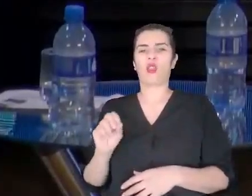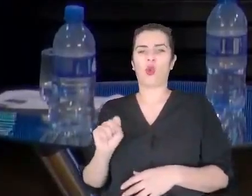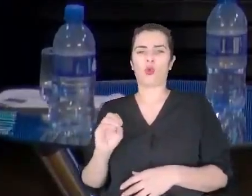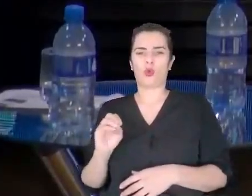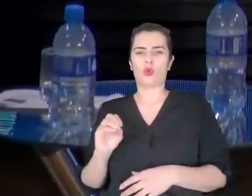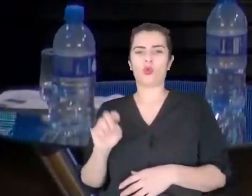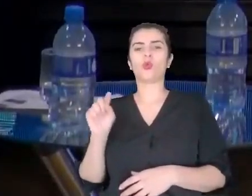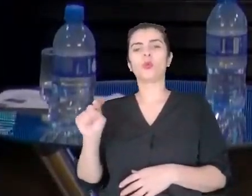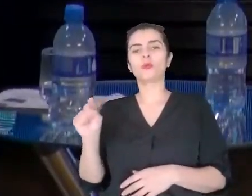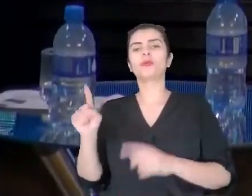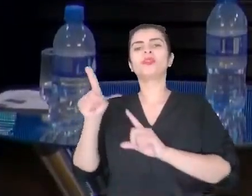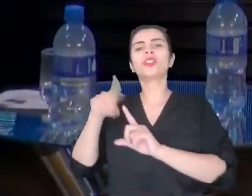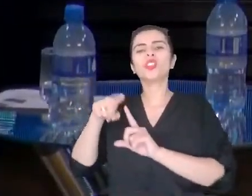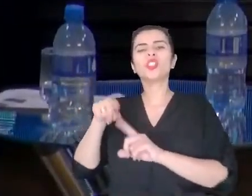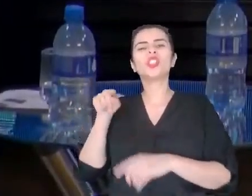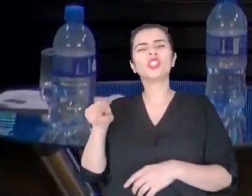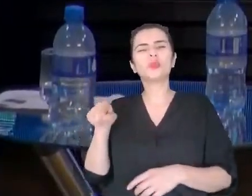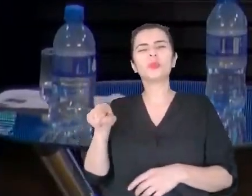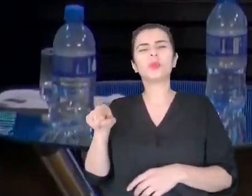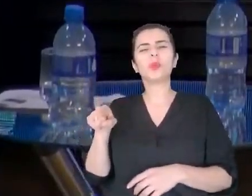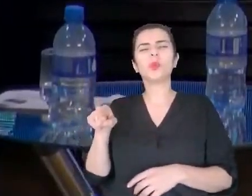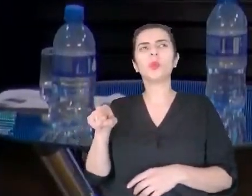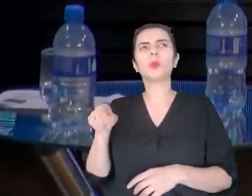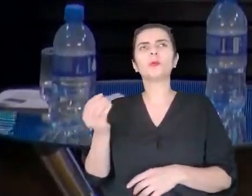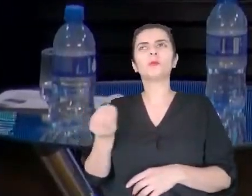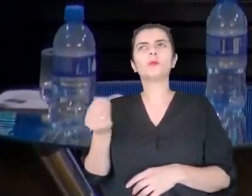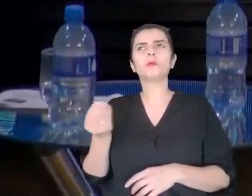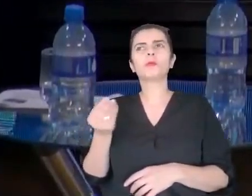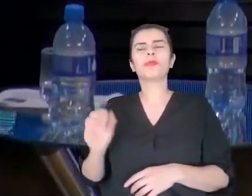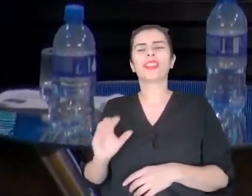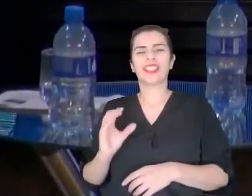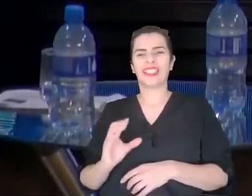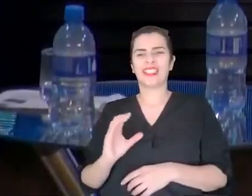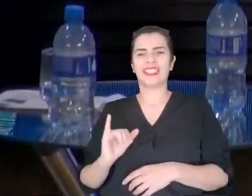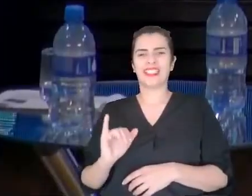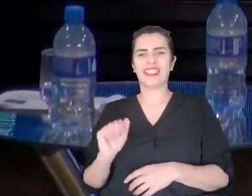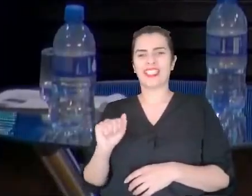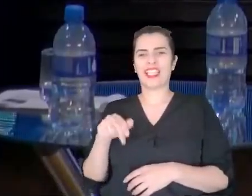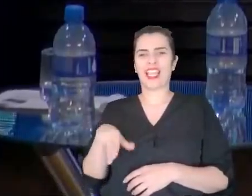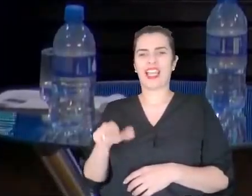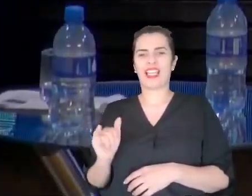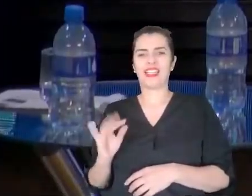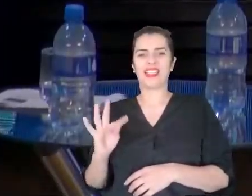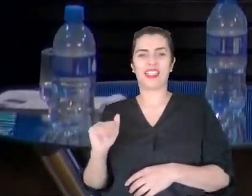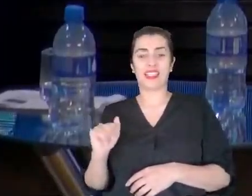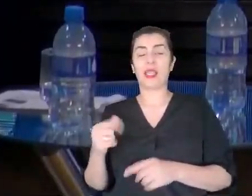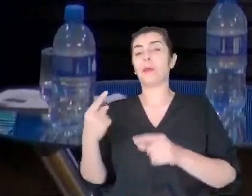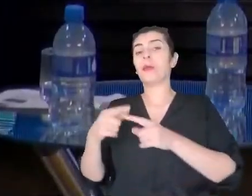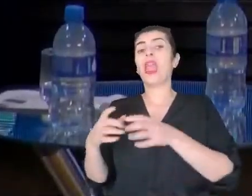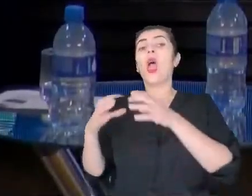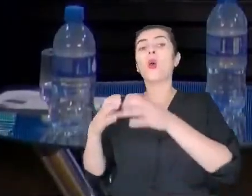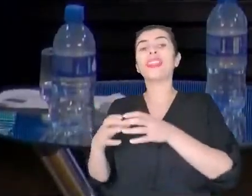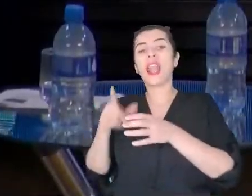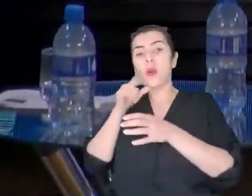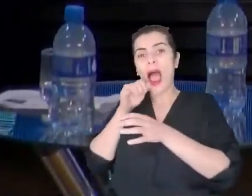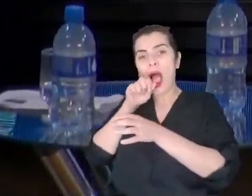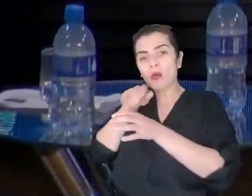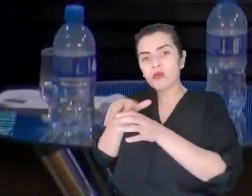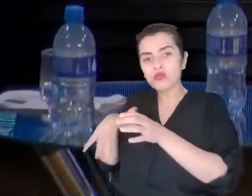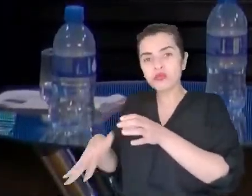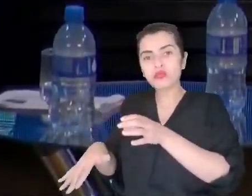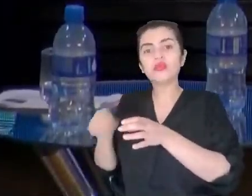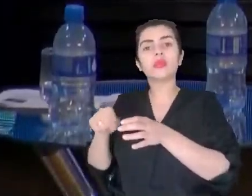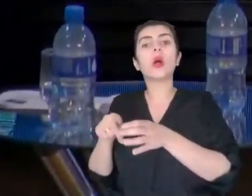aqui de cianita, que o dreno capta até a própria água que é utilizada